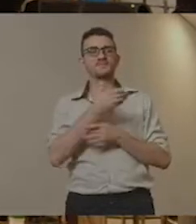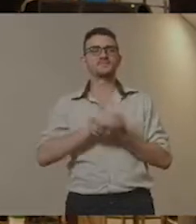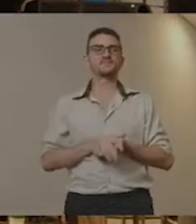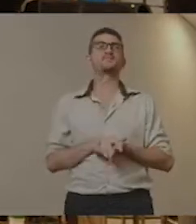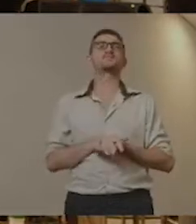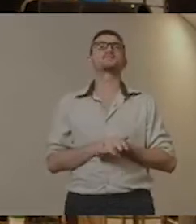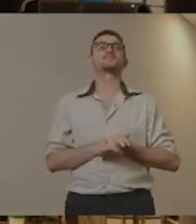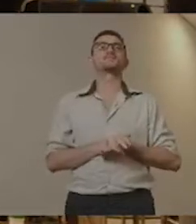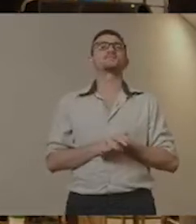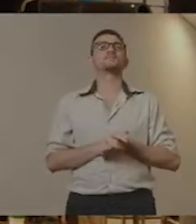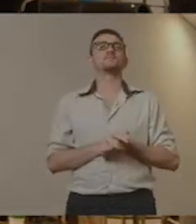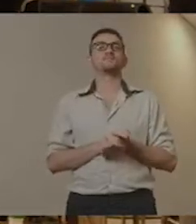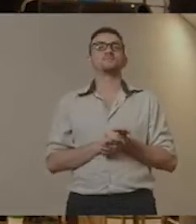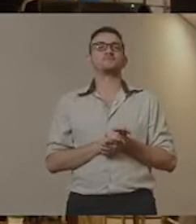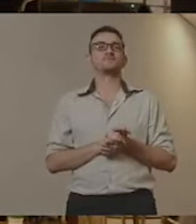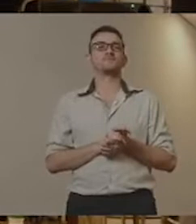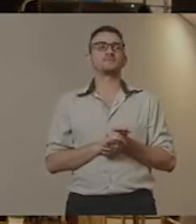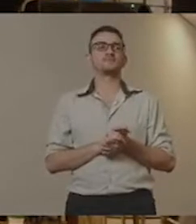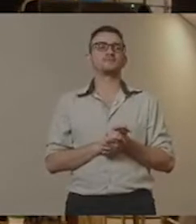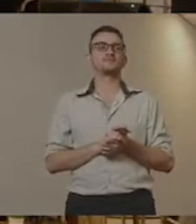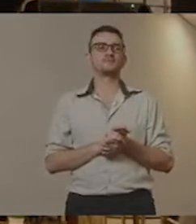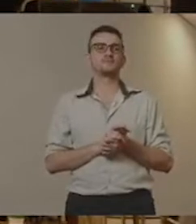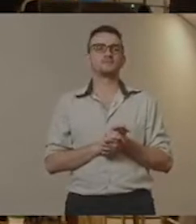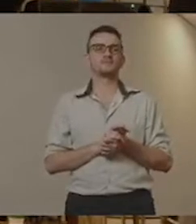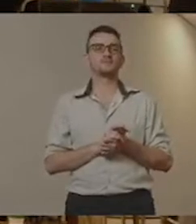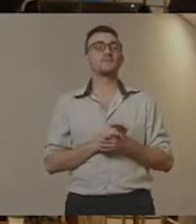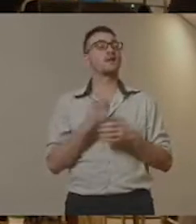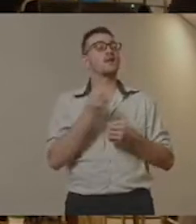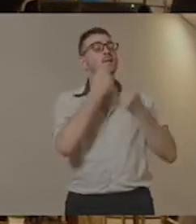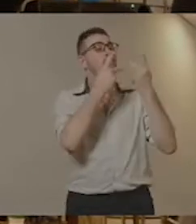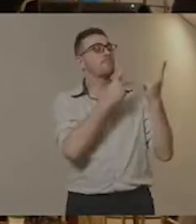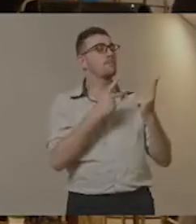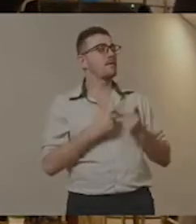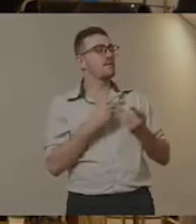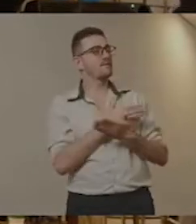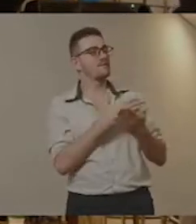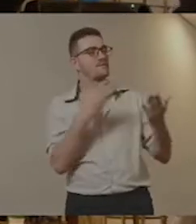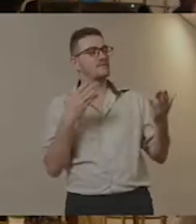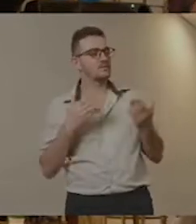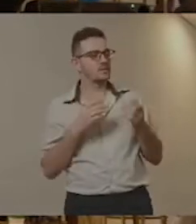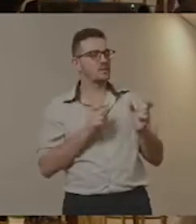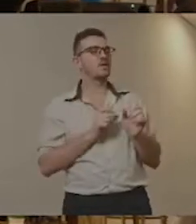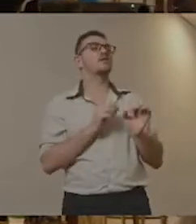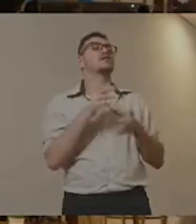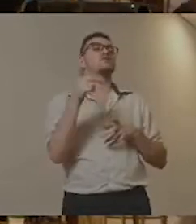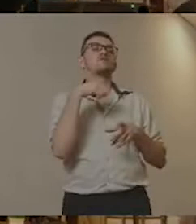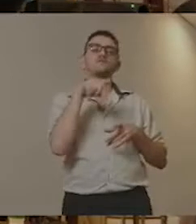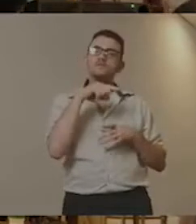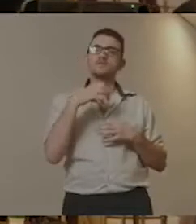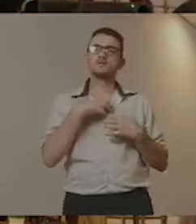Sejam bem-vindos. Aos poucos vocês vão se sentir mais à vontade. Por que, que vocês estão aí nesse cantinho?